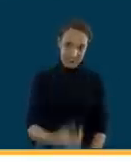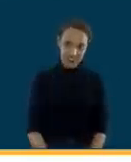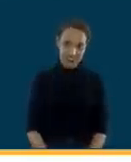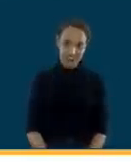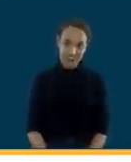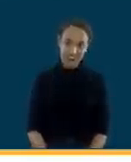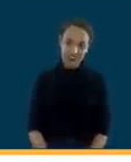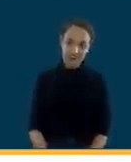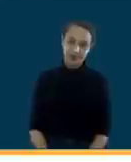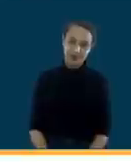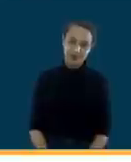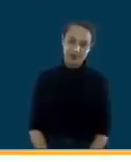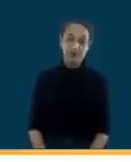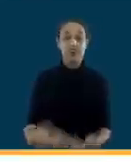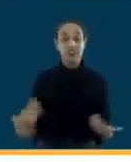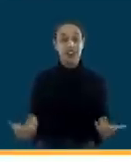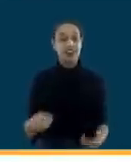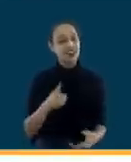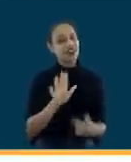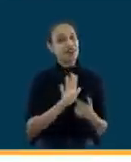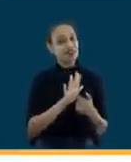Puxando esses detalhes, né?